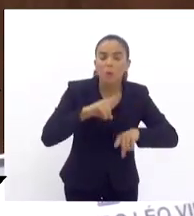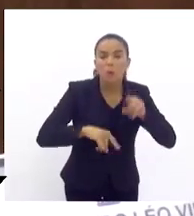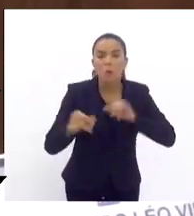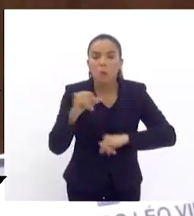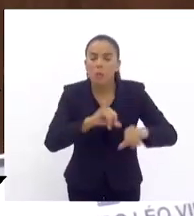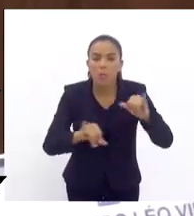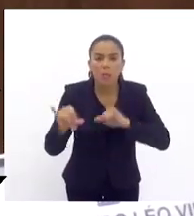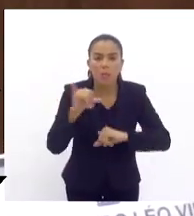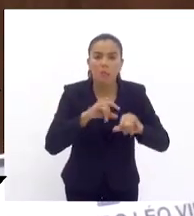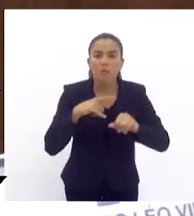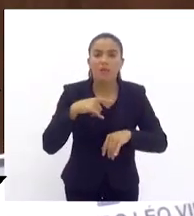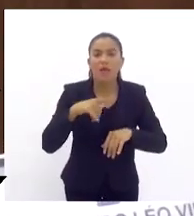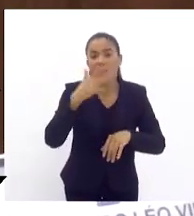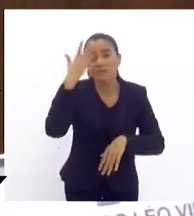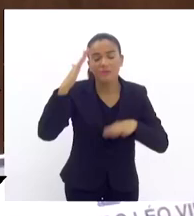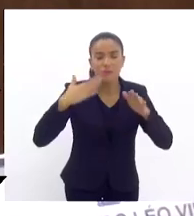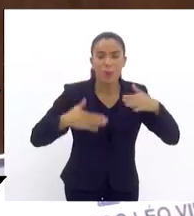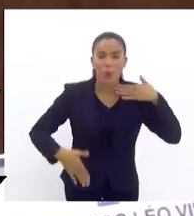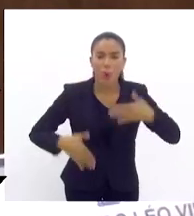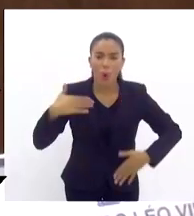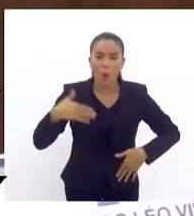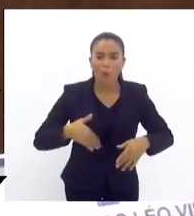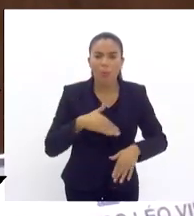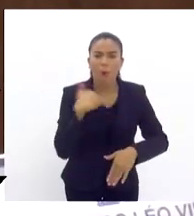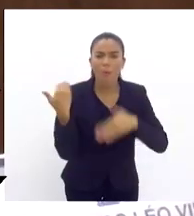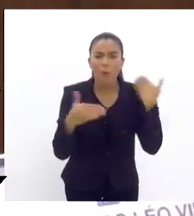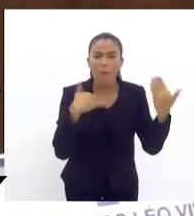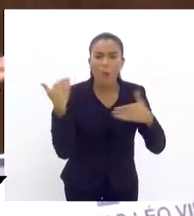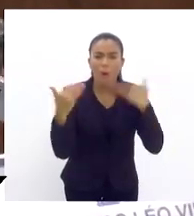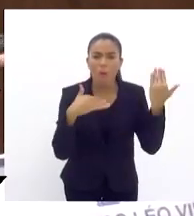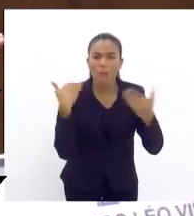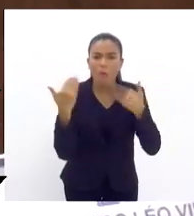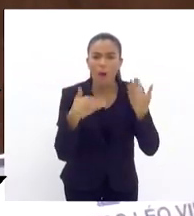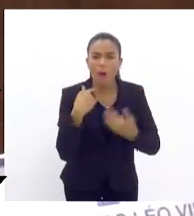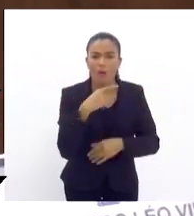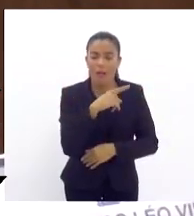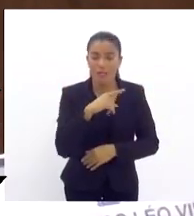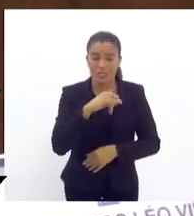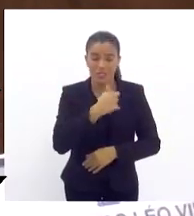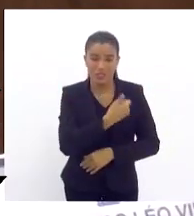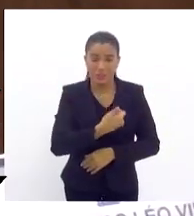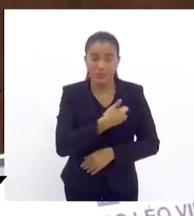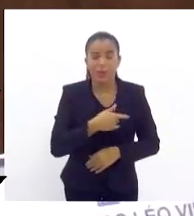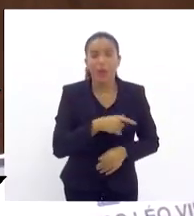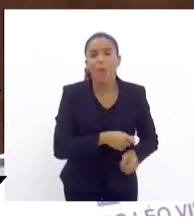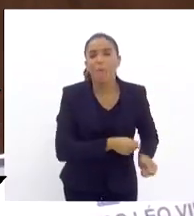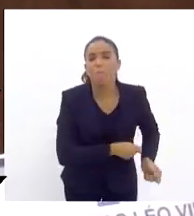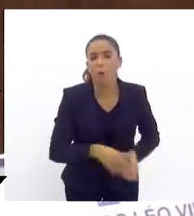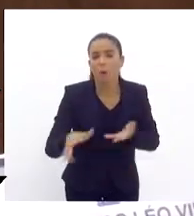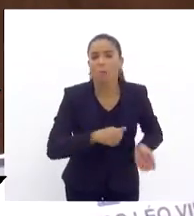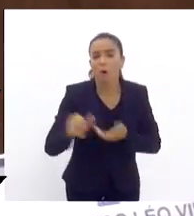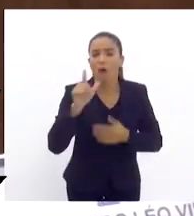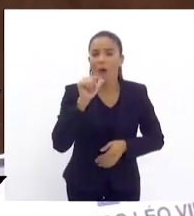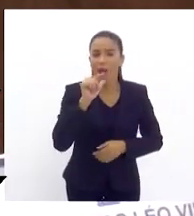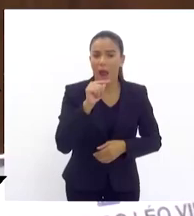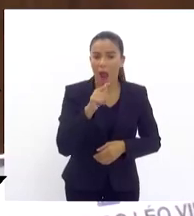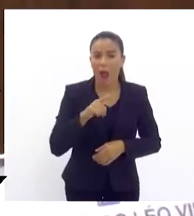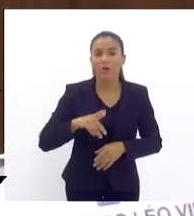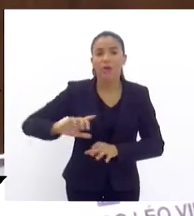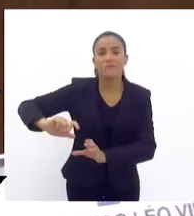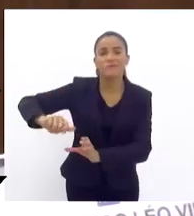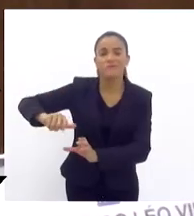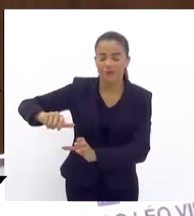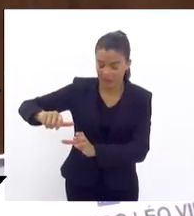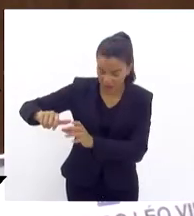de cadáveres, quando tem matança lá em Japeri, jogam tudo dentro do Rio Guandu. Eu tenho tudo isso filmado. Aí pegam essa sopa toda, trata e bota na torneira do